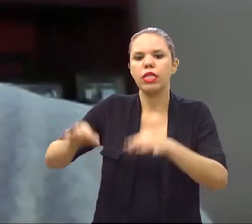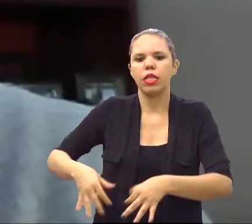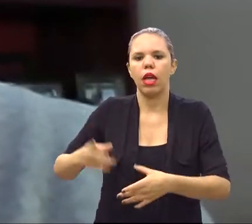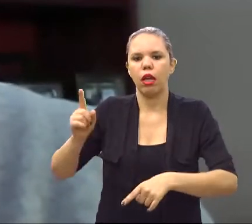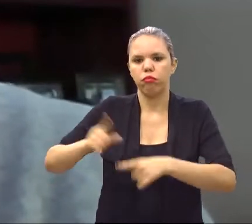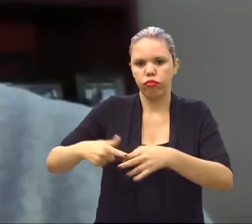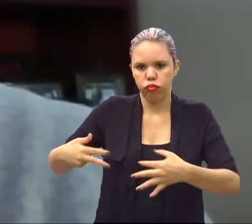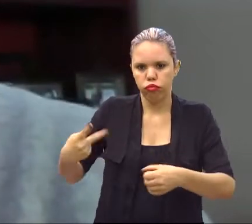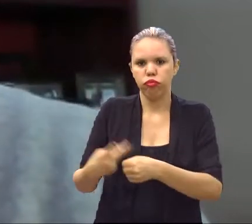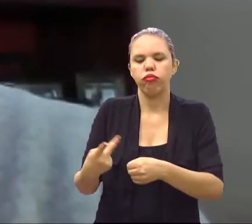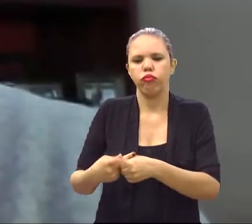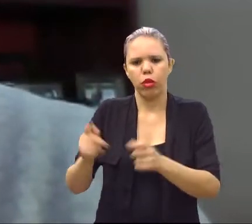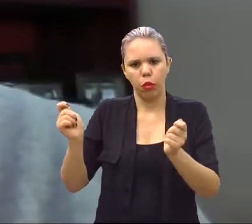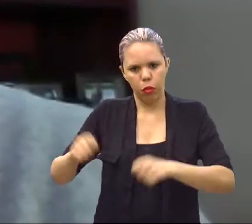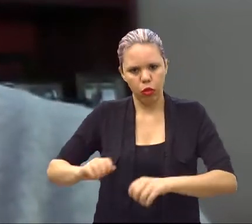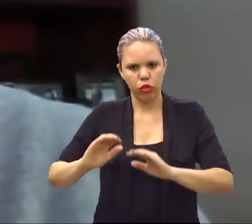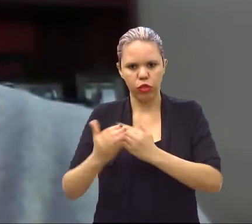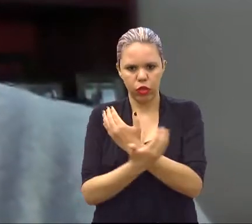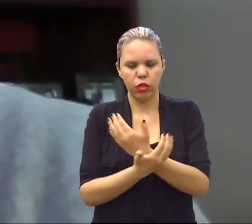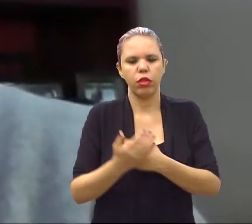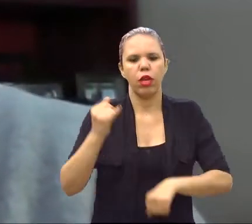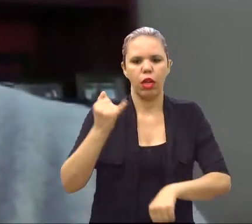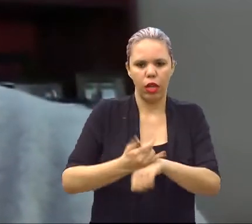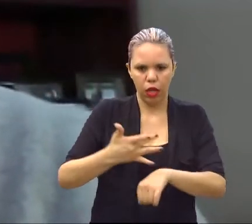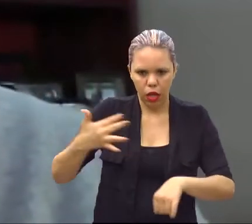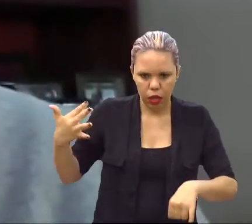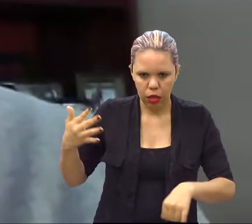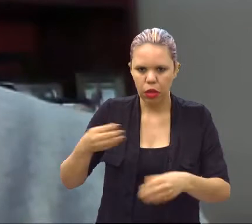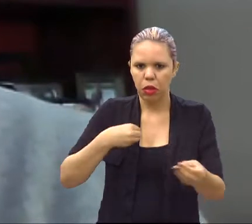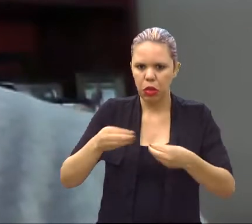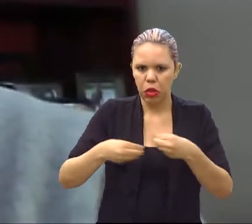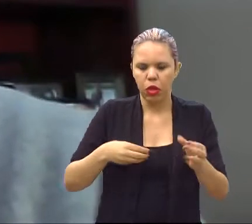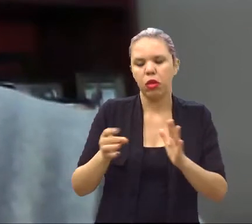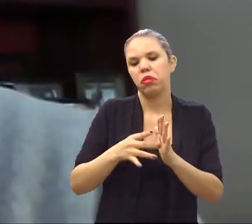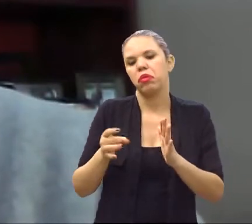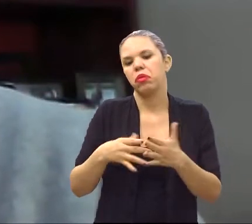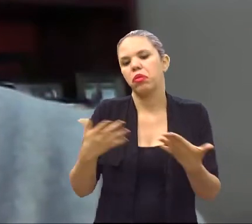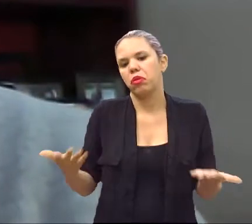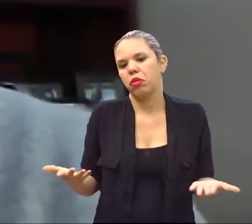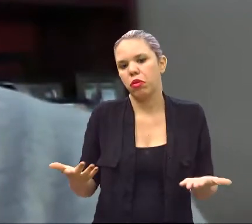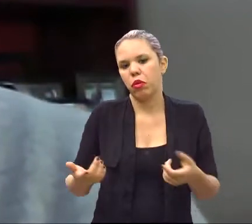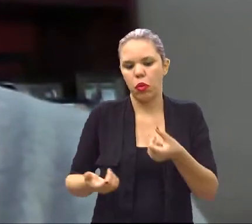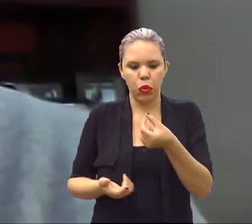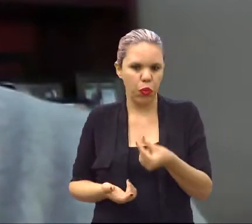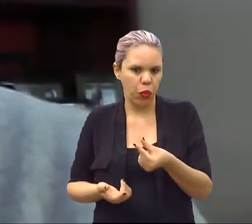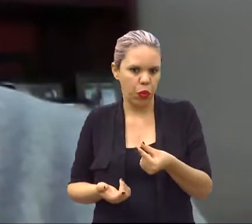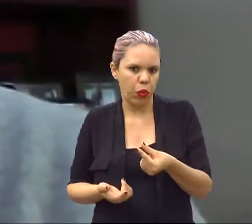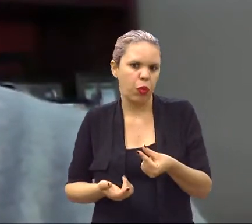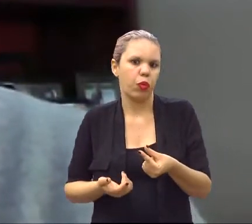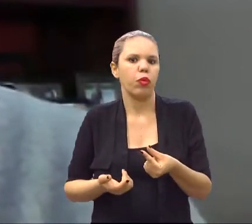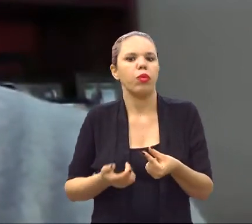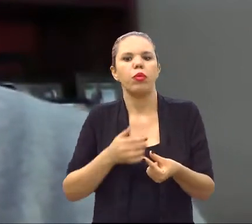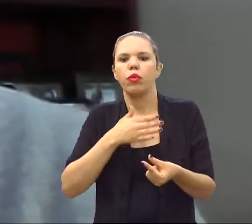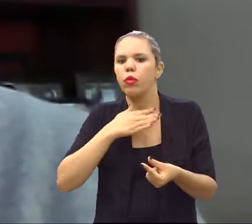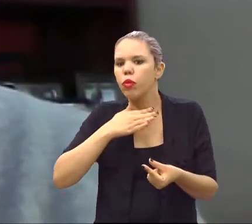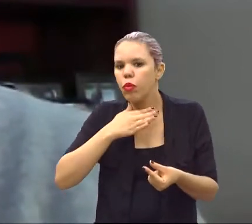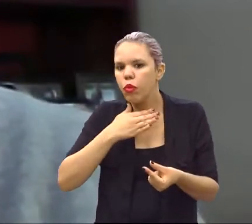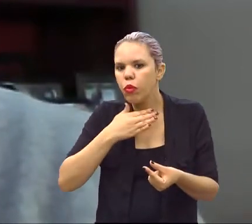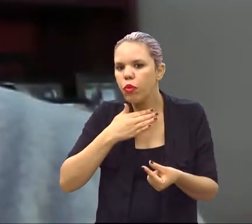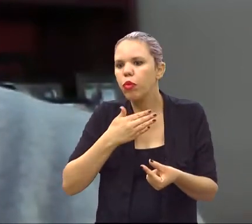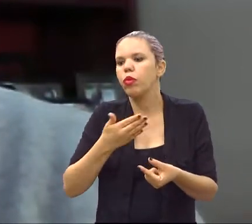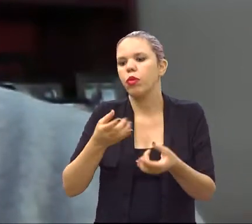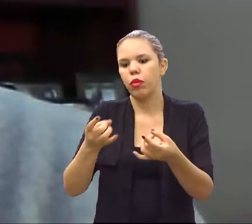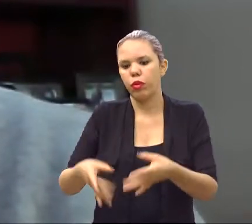a embalagem ela pode ser uma embalagem de alumínio, de plástico, de vidro, as pilhas e baterias são outros tipos